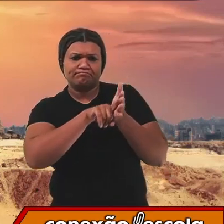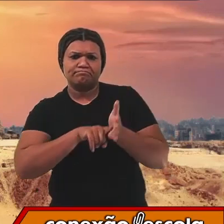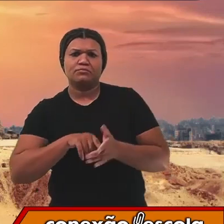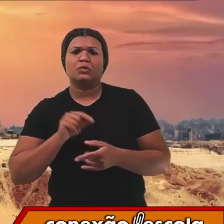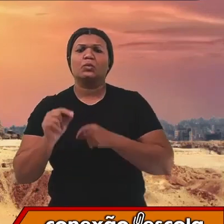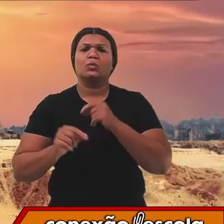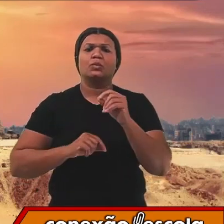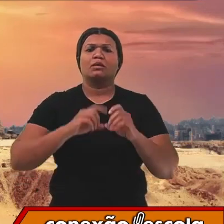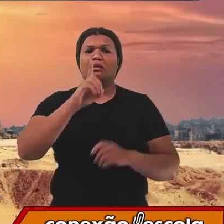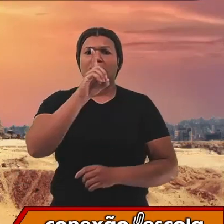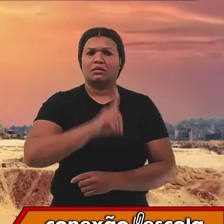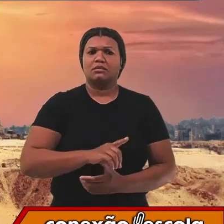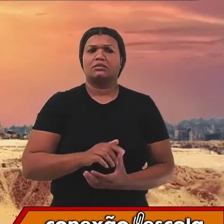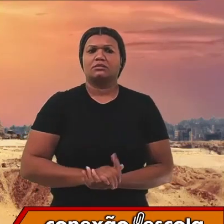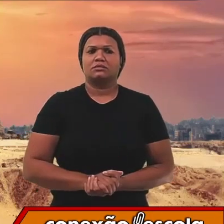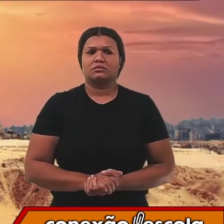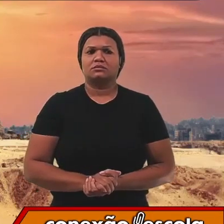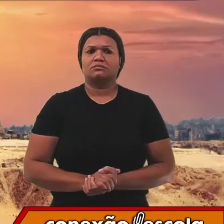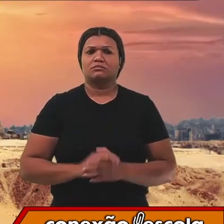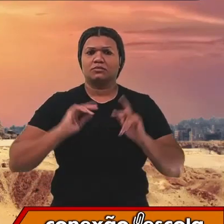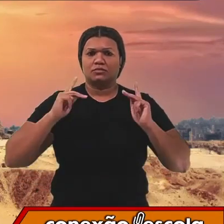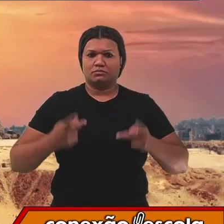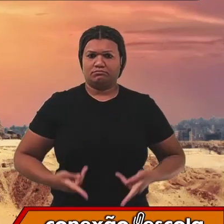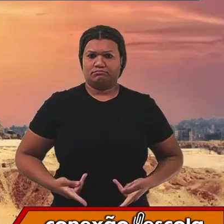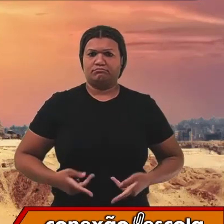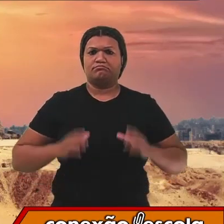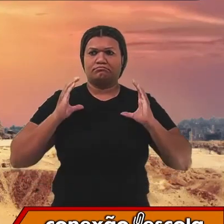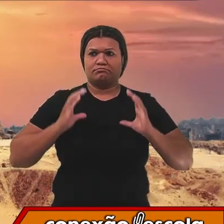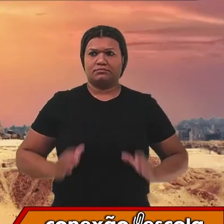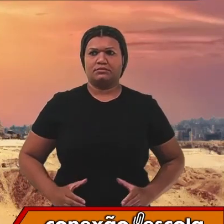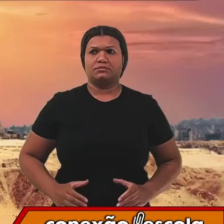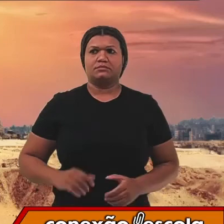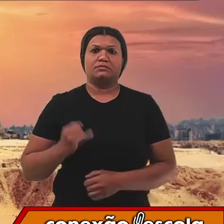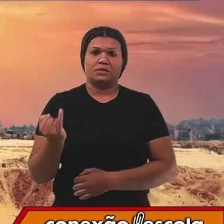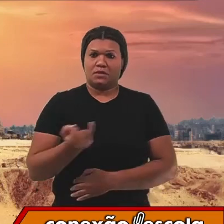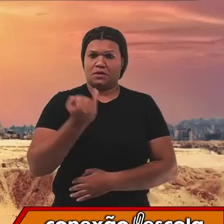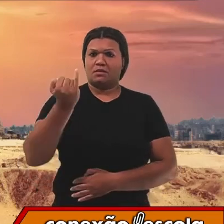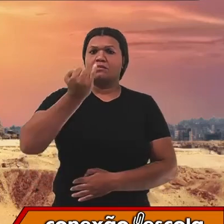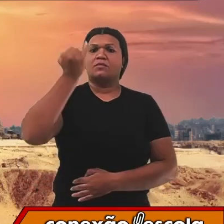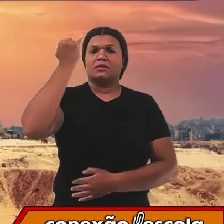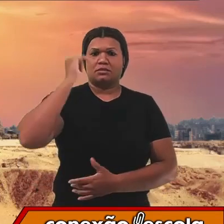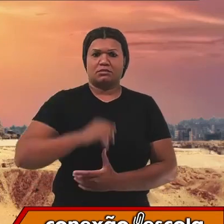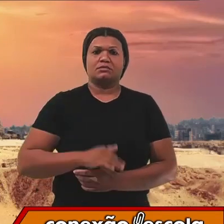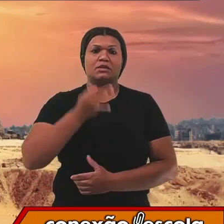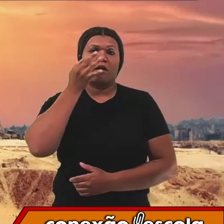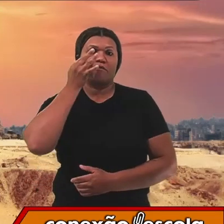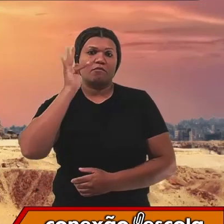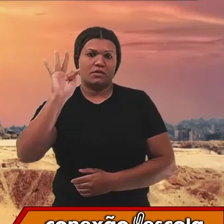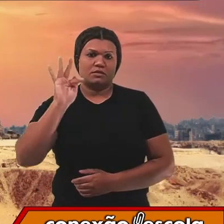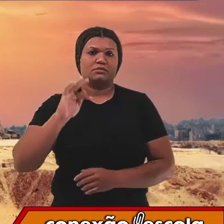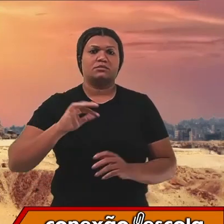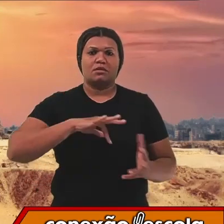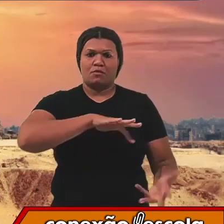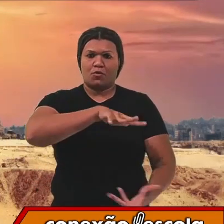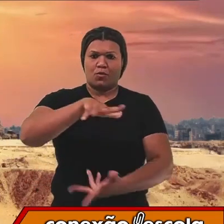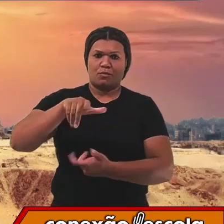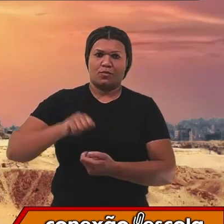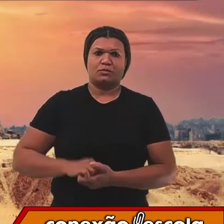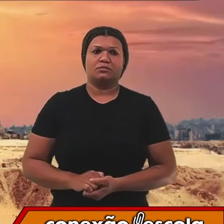Declaração do Homem e do Cidadão, que foi de extrema importância para a França e para o mundo.